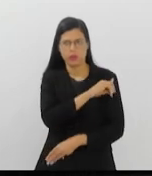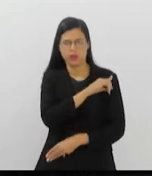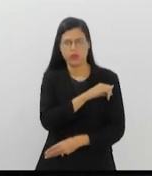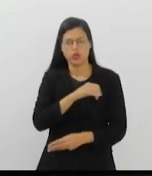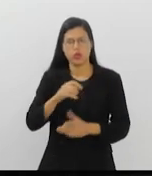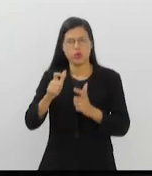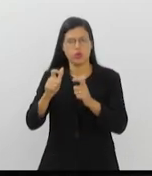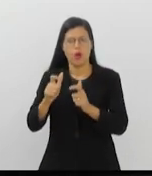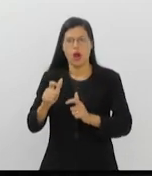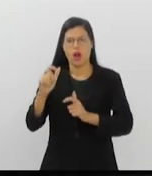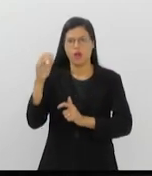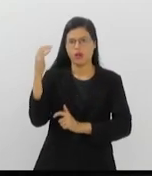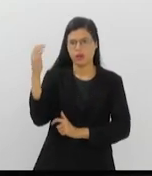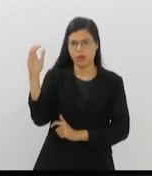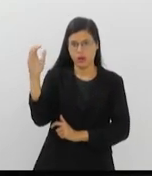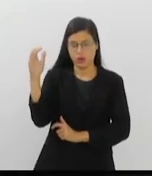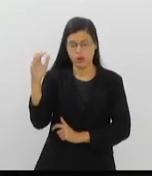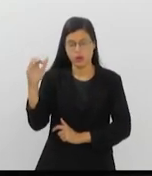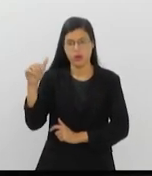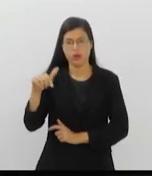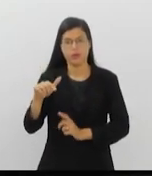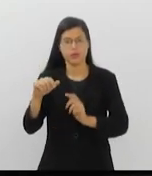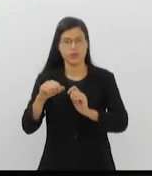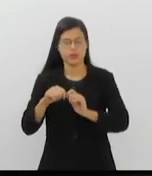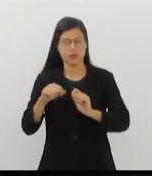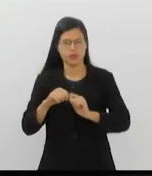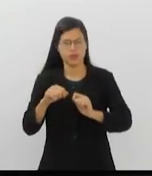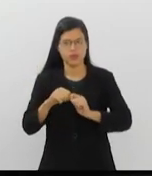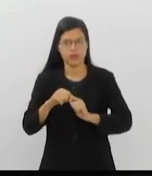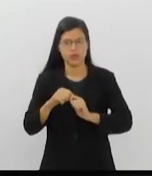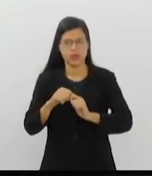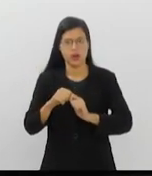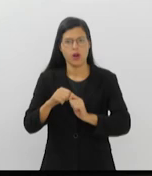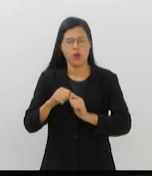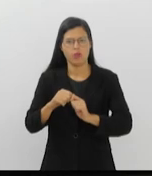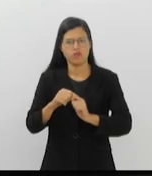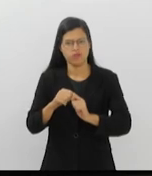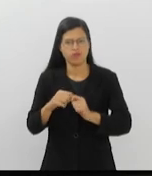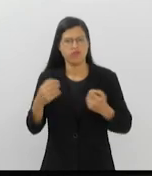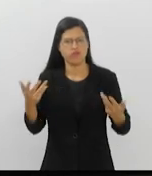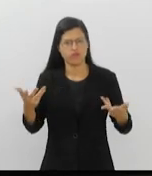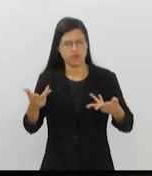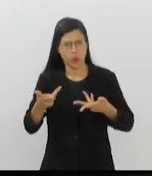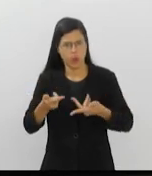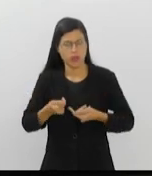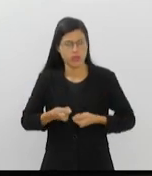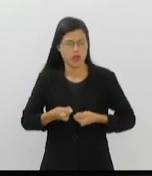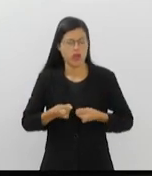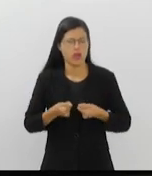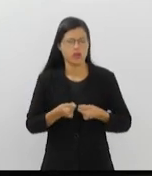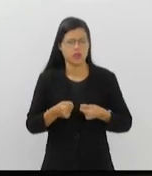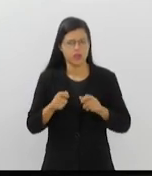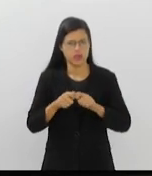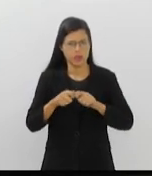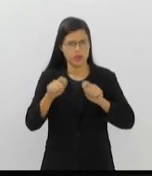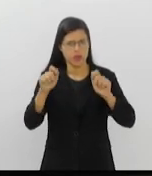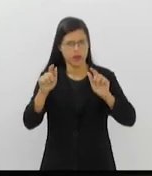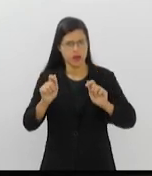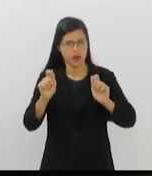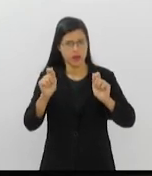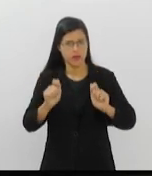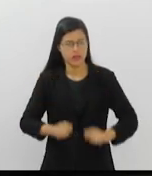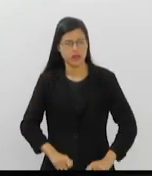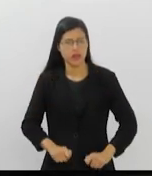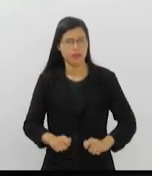Niterói que além de fazer com plenitude e ampla capacidade seu trabalho